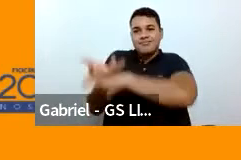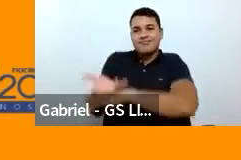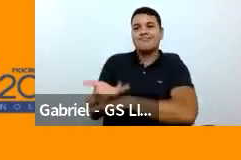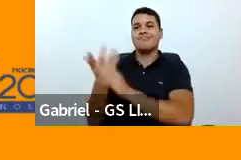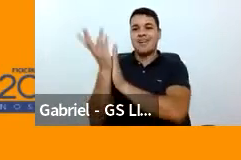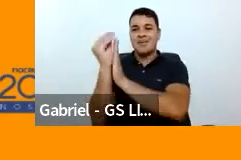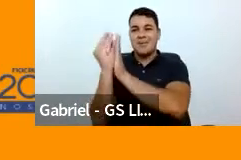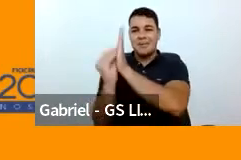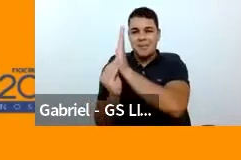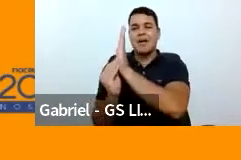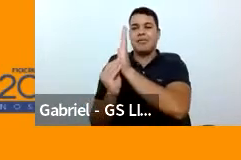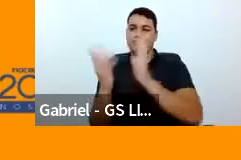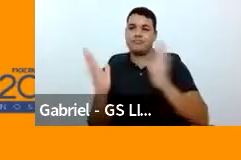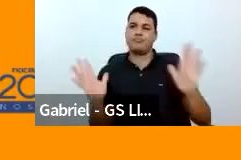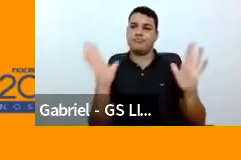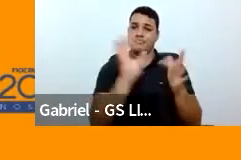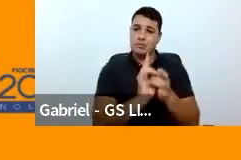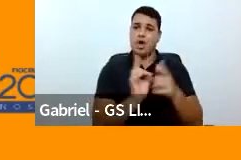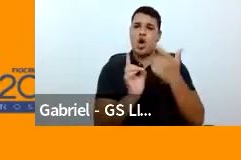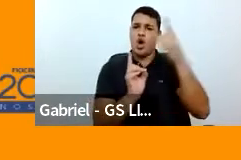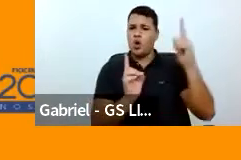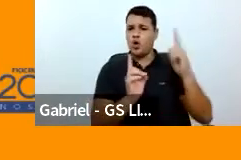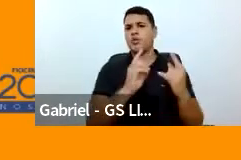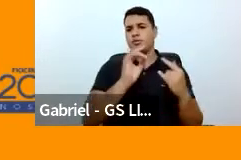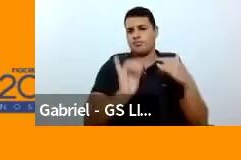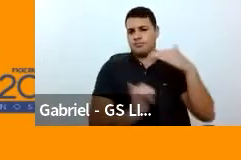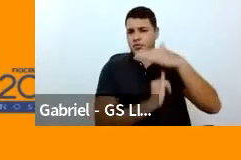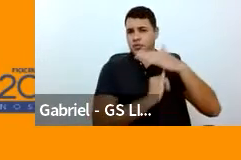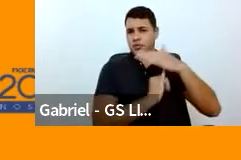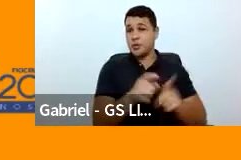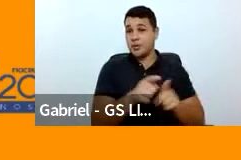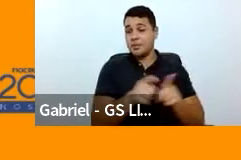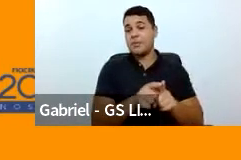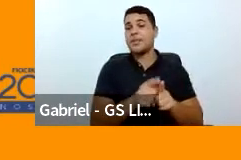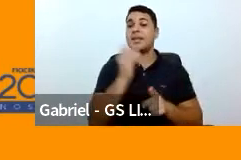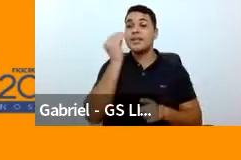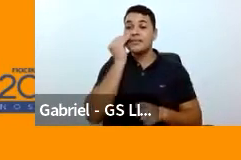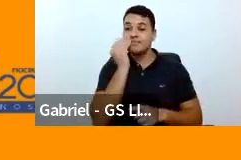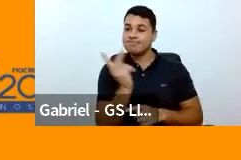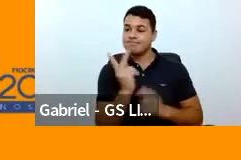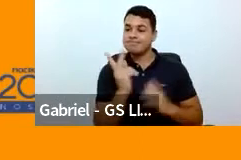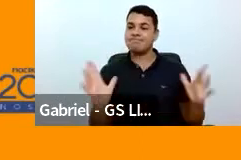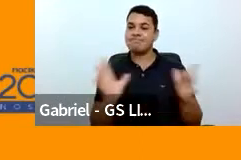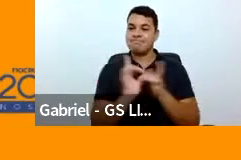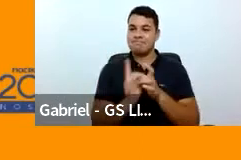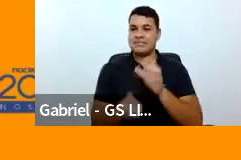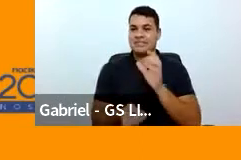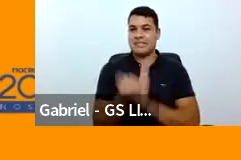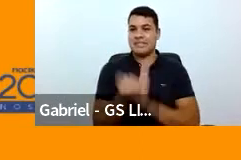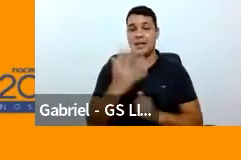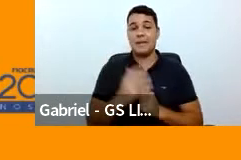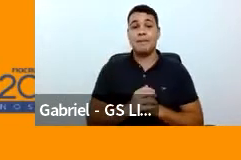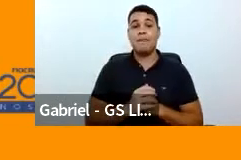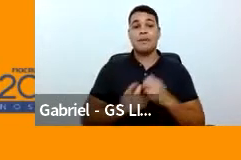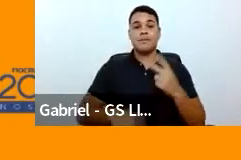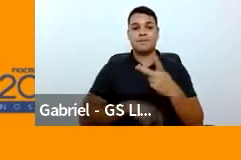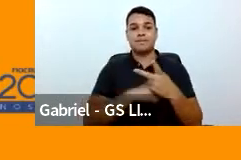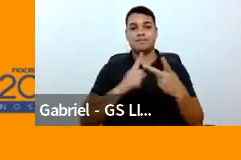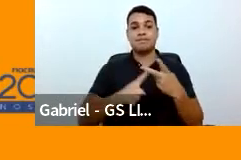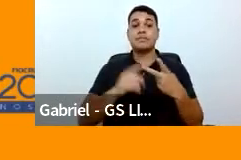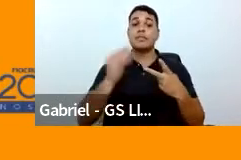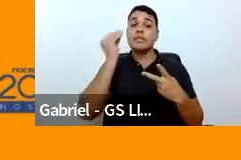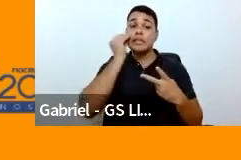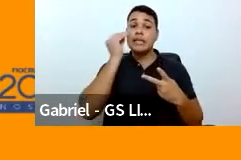instituição e de outras organizações também. E a nossa ideia é, assim, numa perspectiva da interseccionalidade, né, trazer